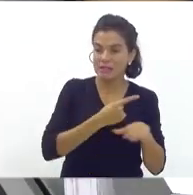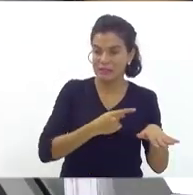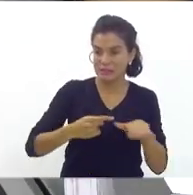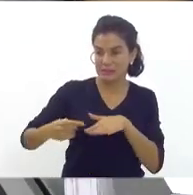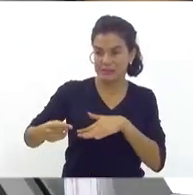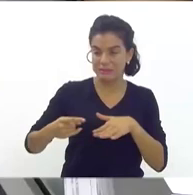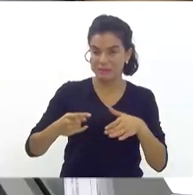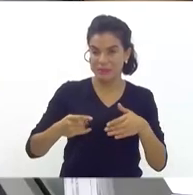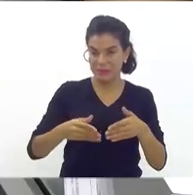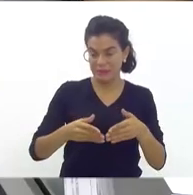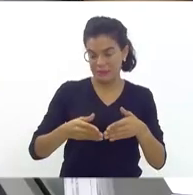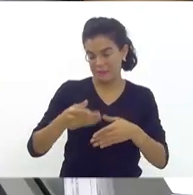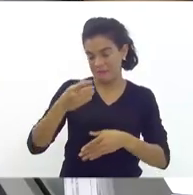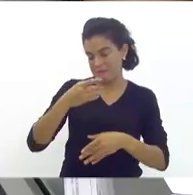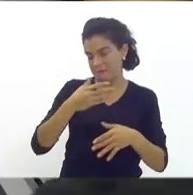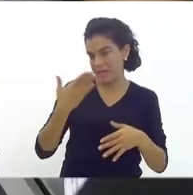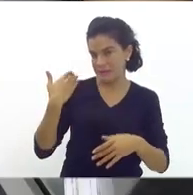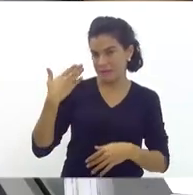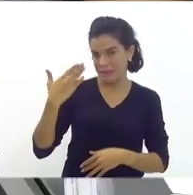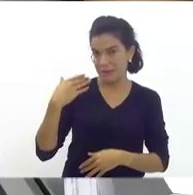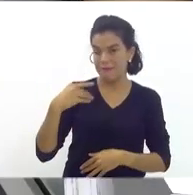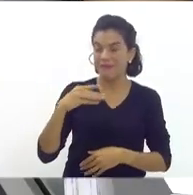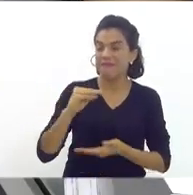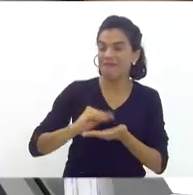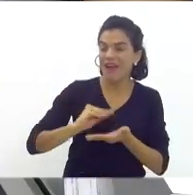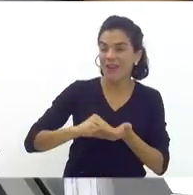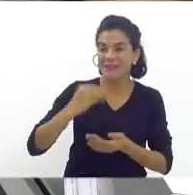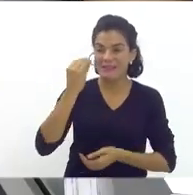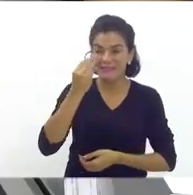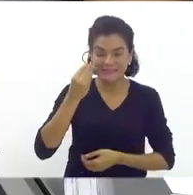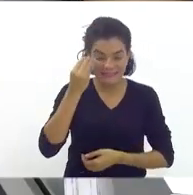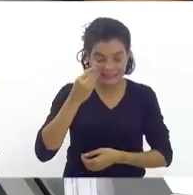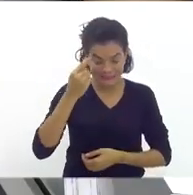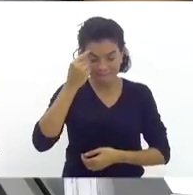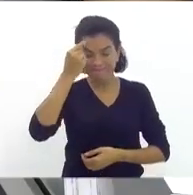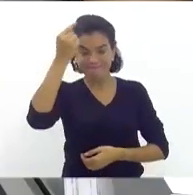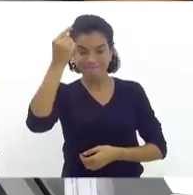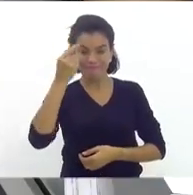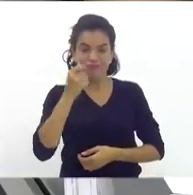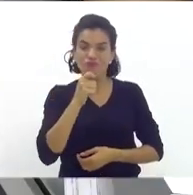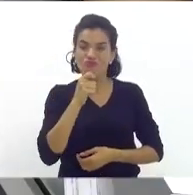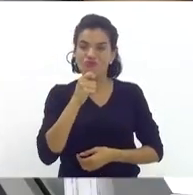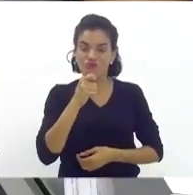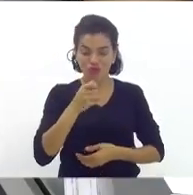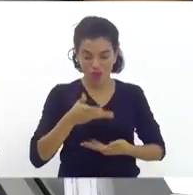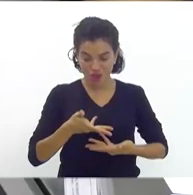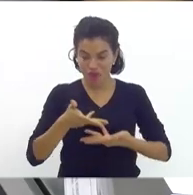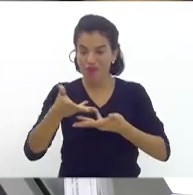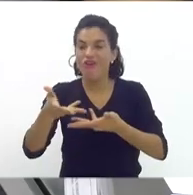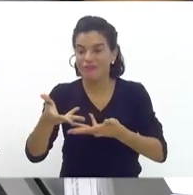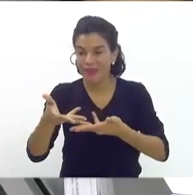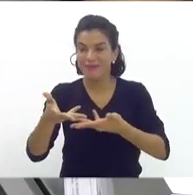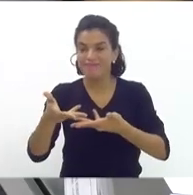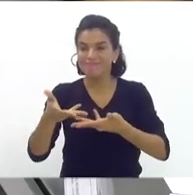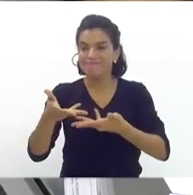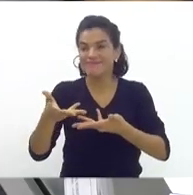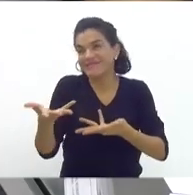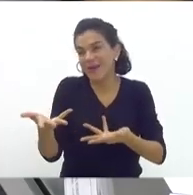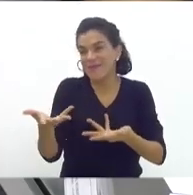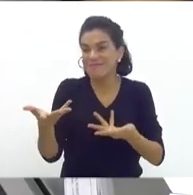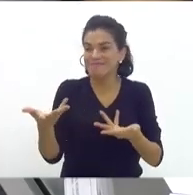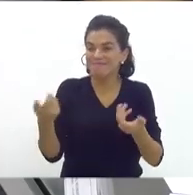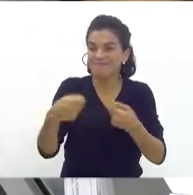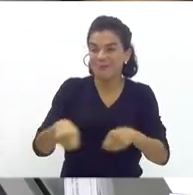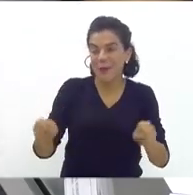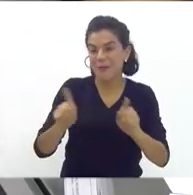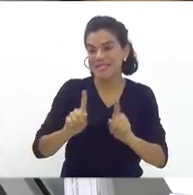por falta um pouco de experiência a gente imaginou que por não termos sido convocado não era para a gente